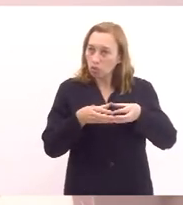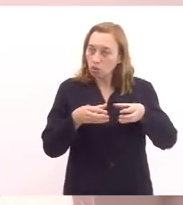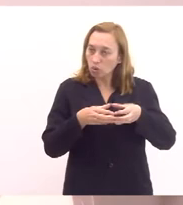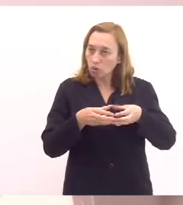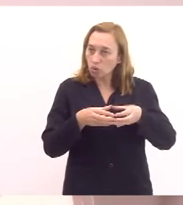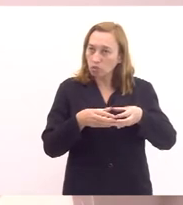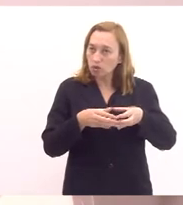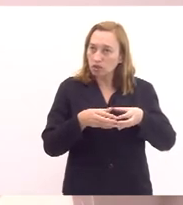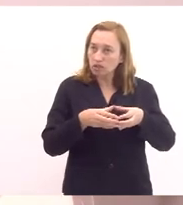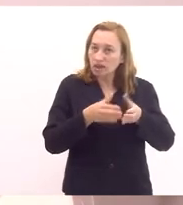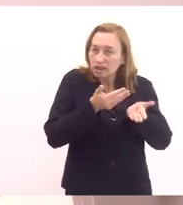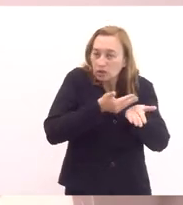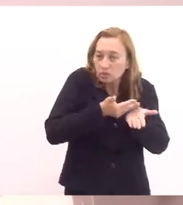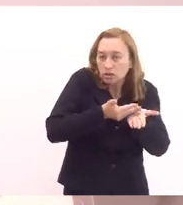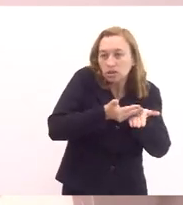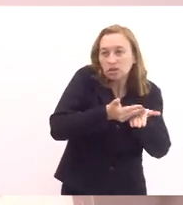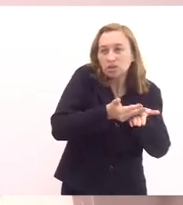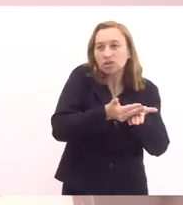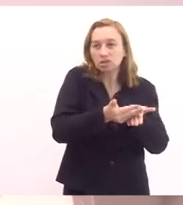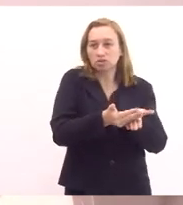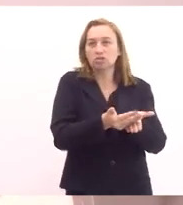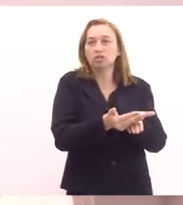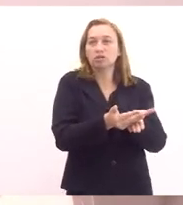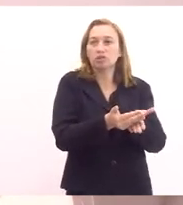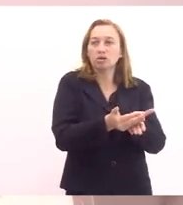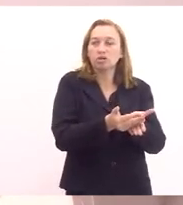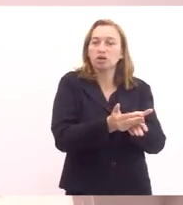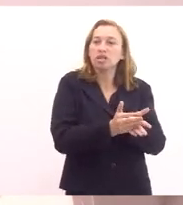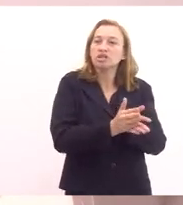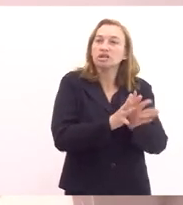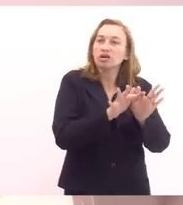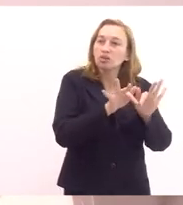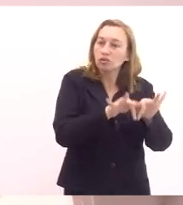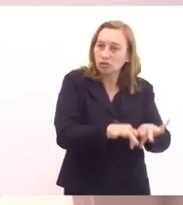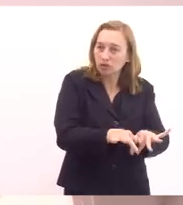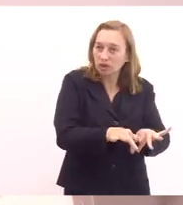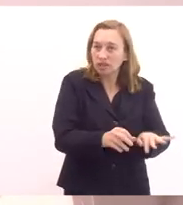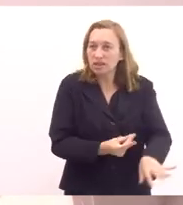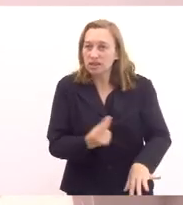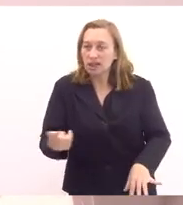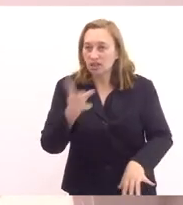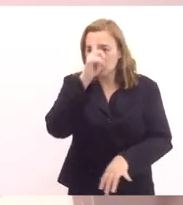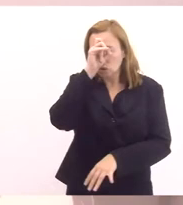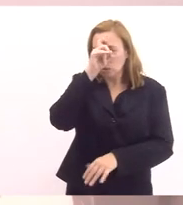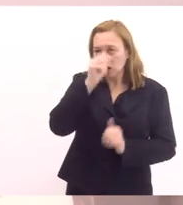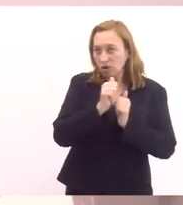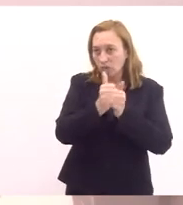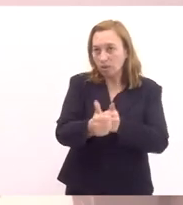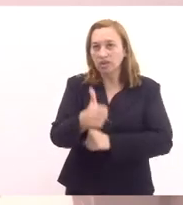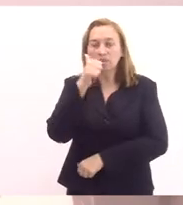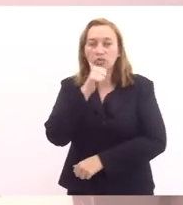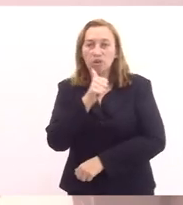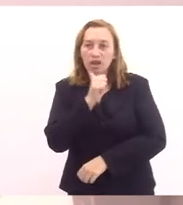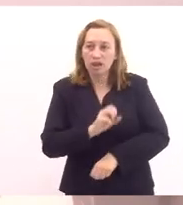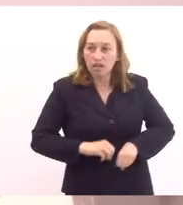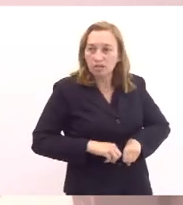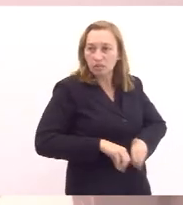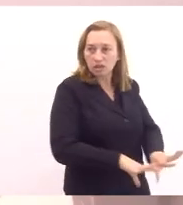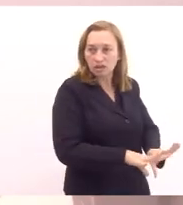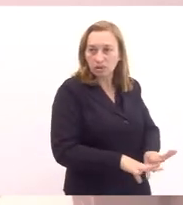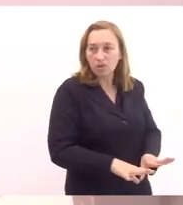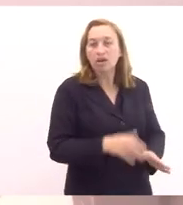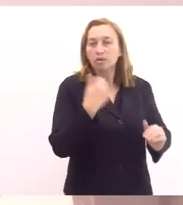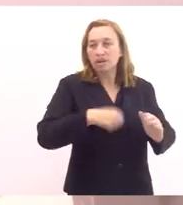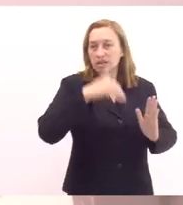da da porta de entrada até a alta hospitalar acompanhando a mulher pós-abortamento a gente